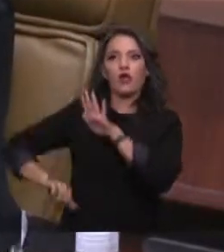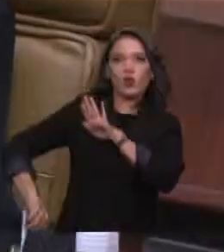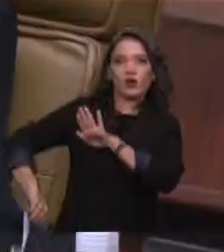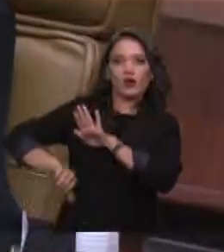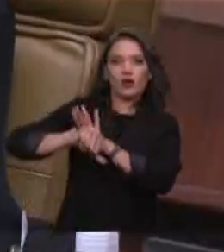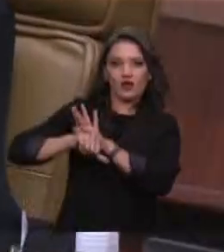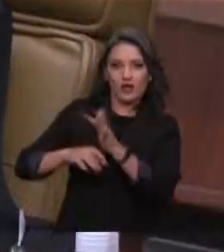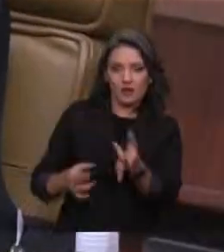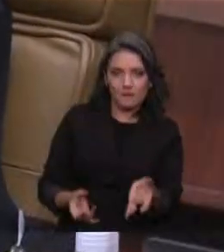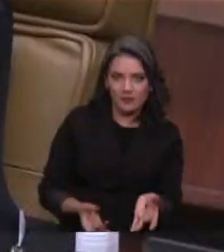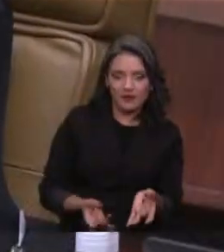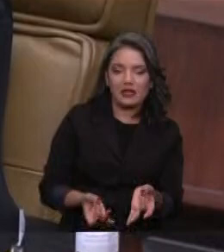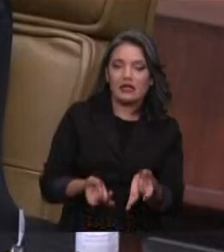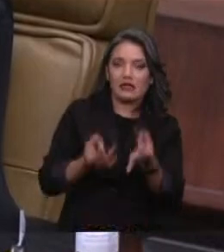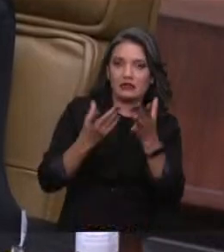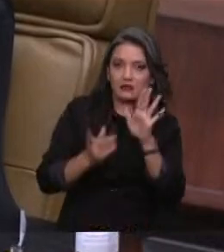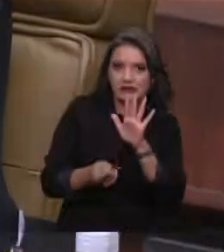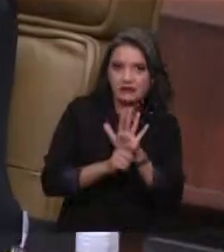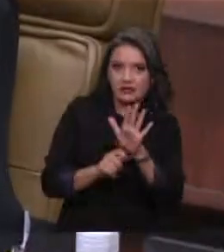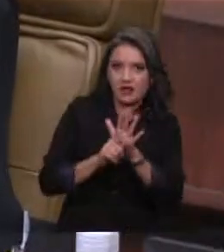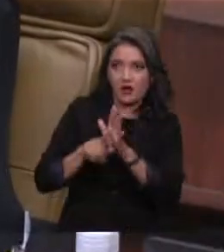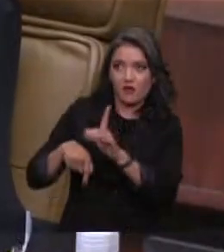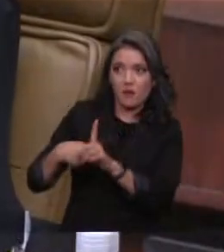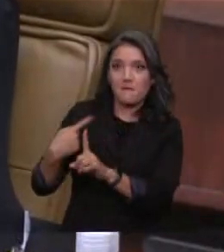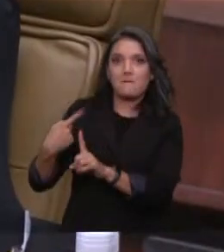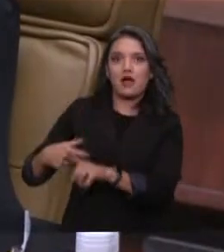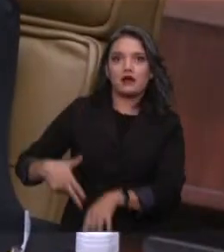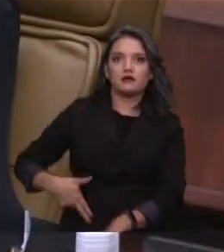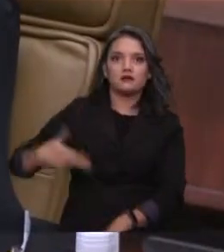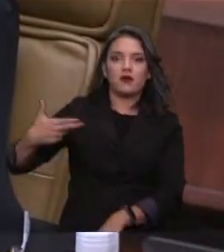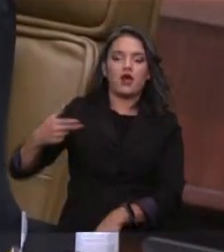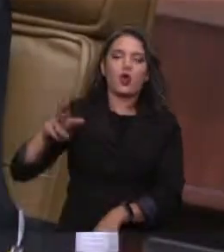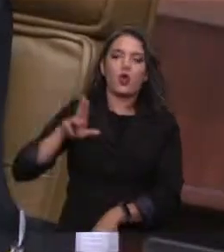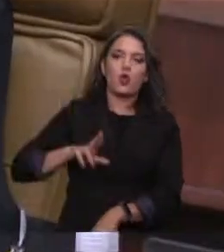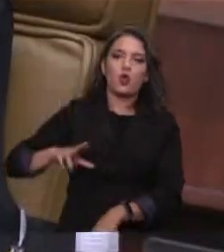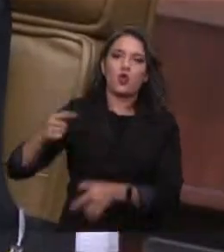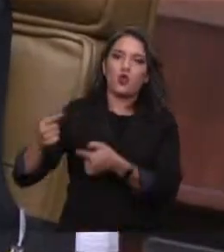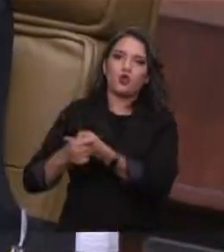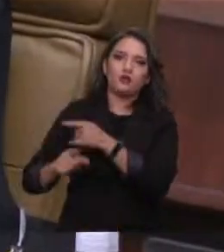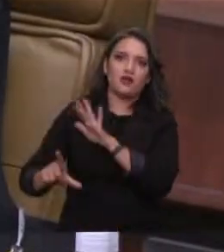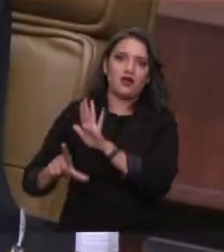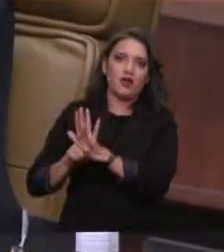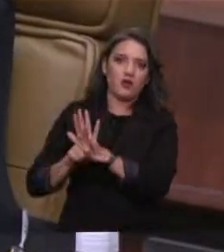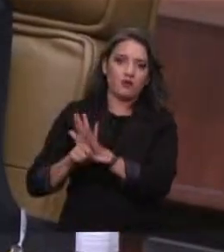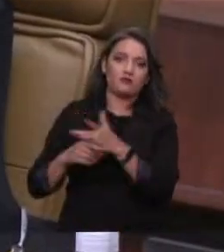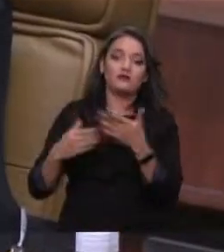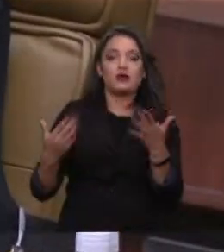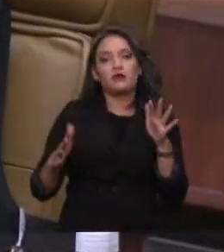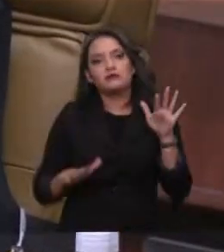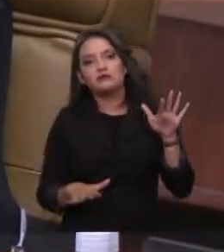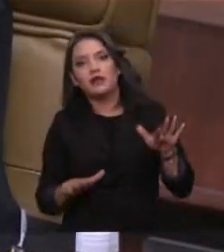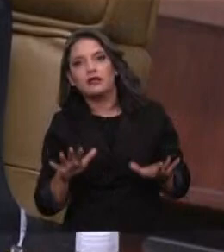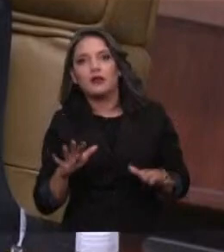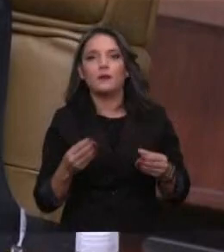de tráfico mais o crime de porte ilegal. E aí vai depender da situação